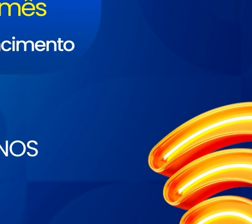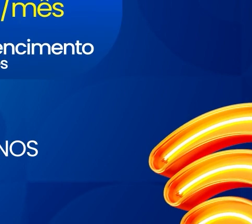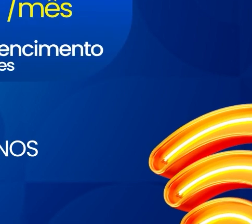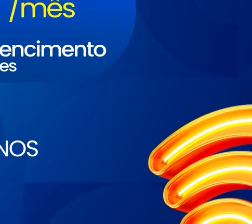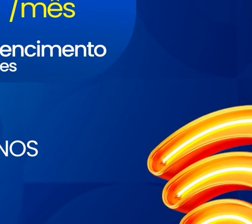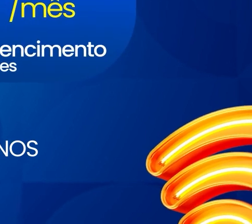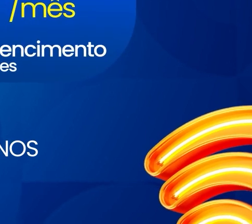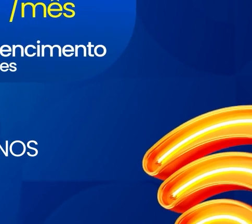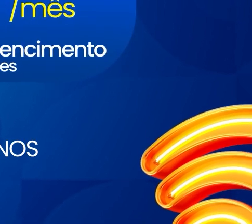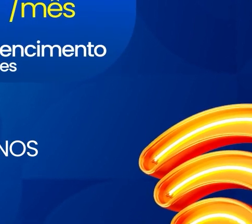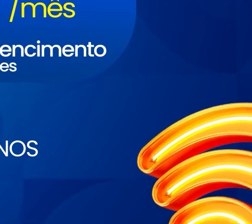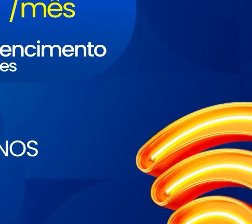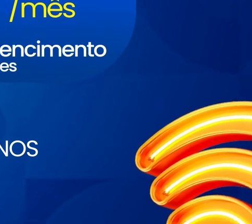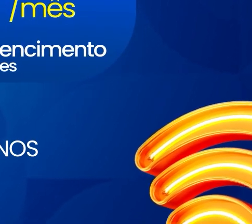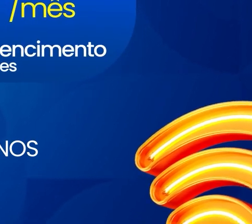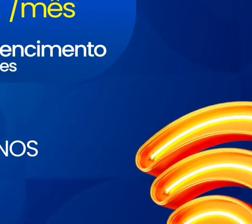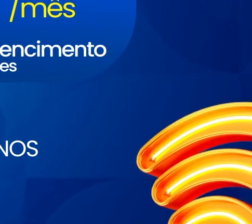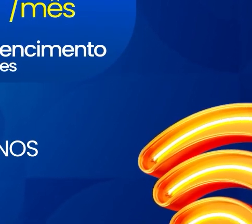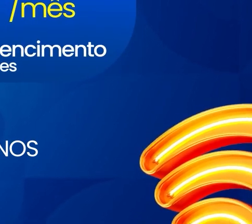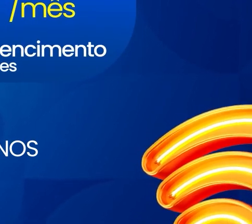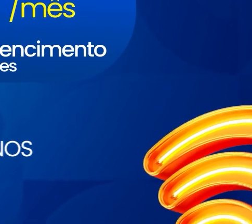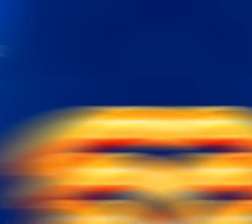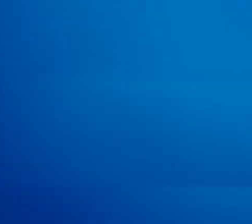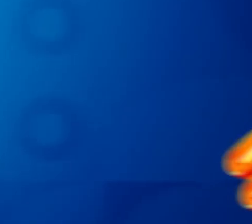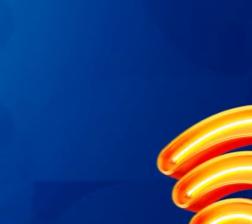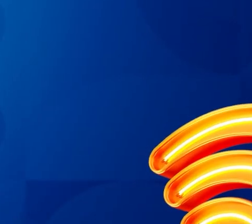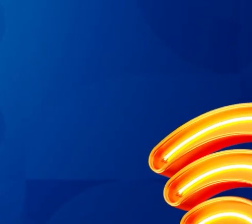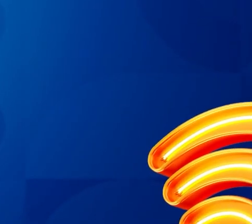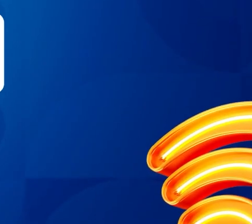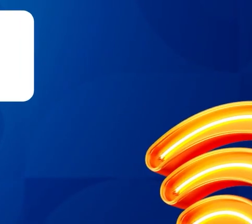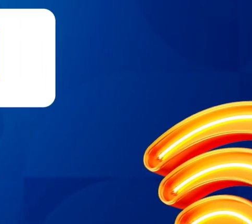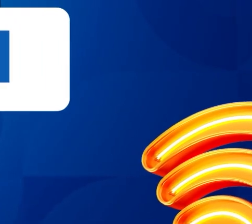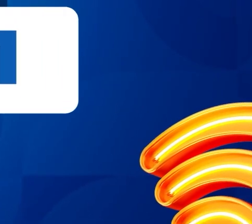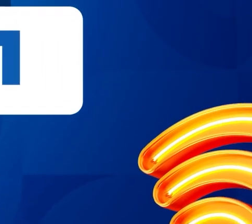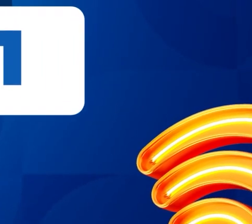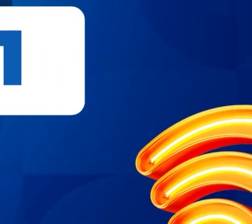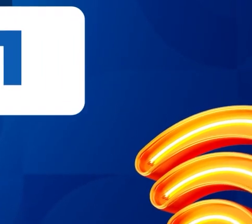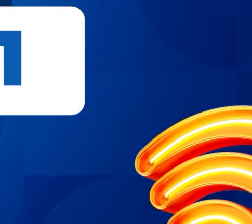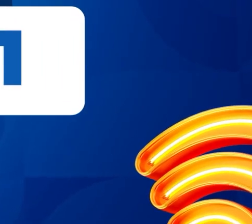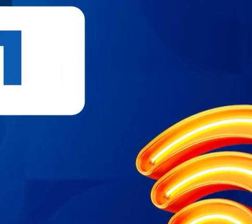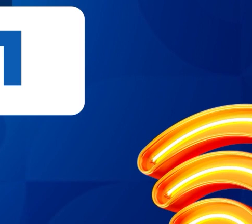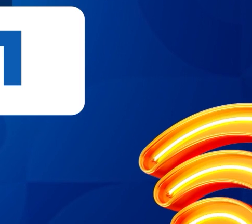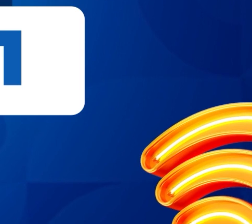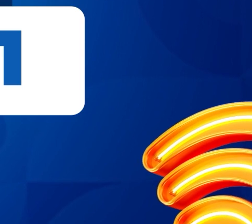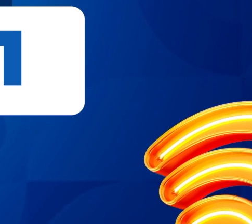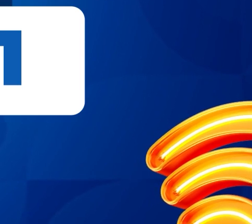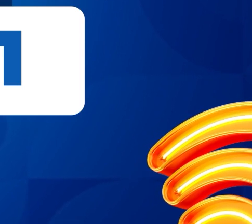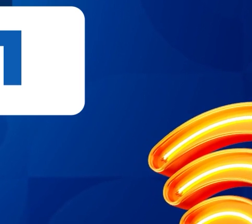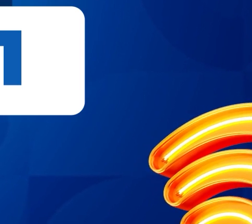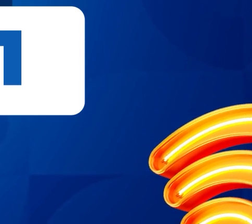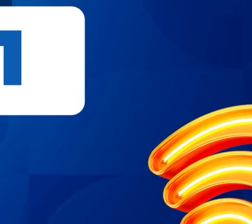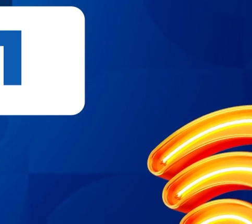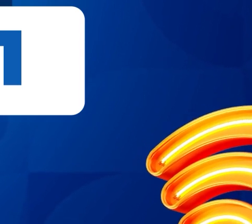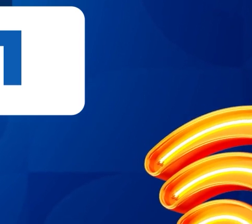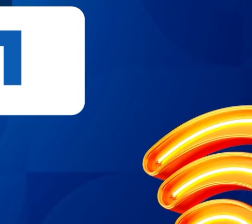99,99, 350 megas por R$ 117. Não perca tempo e assine hoje com instalação promocional